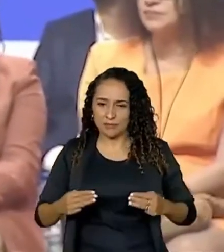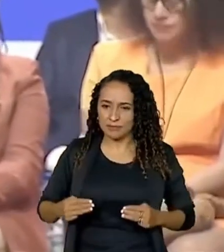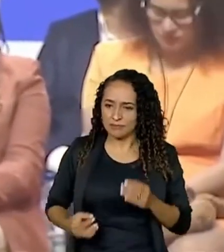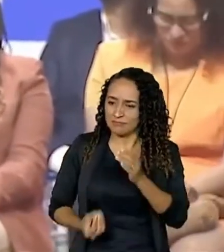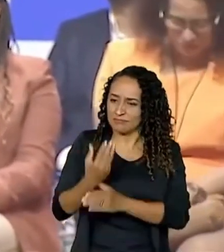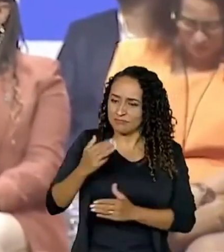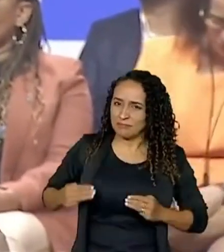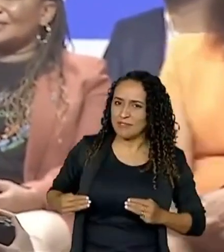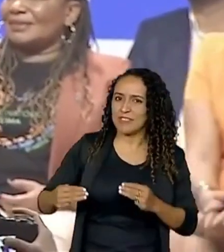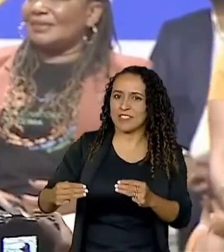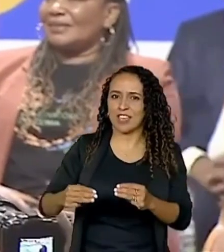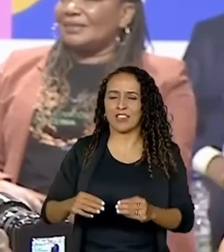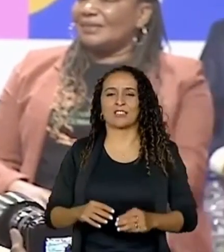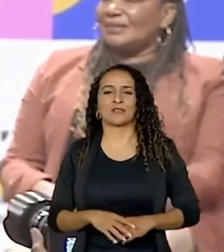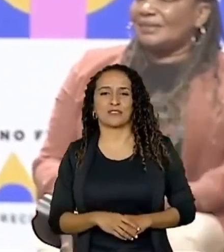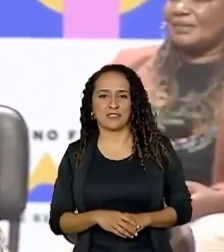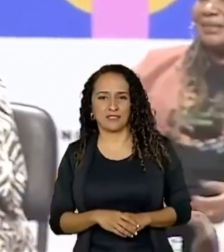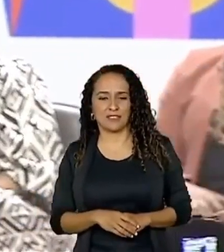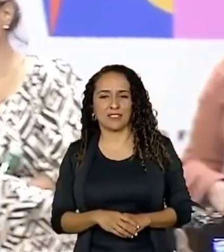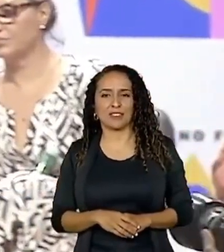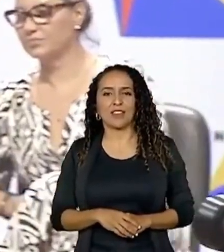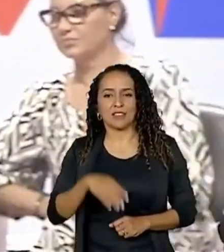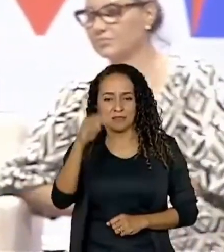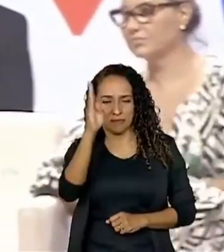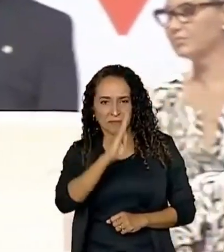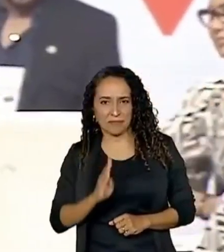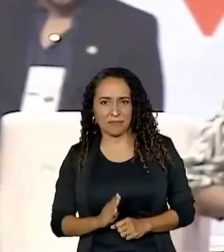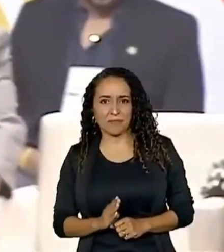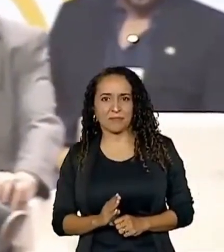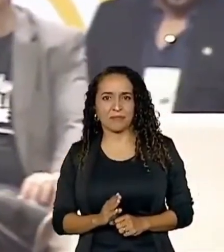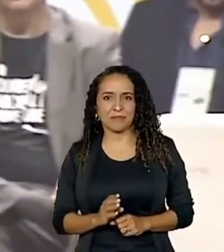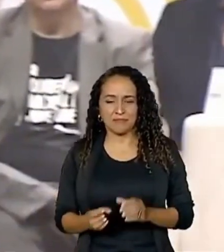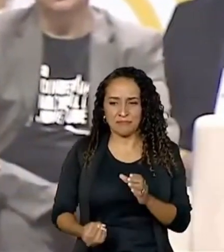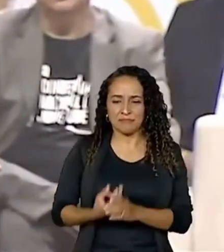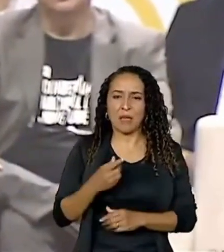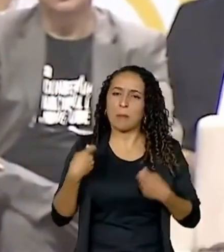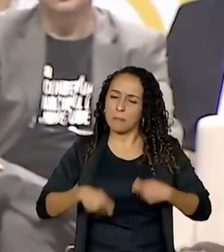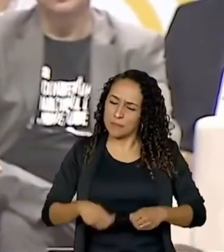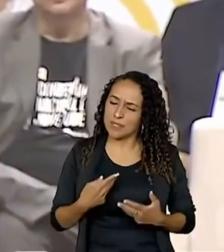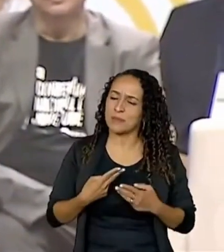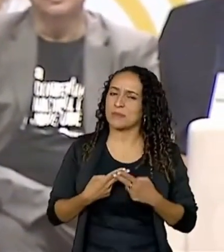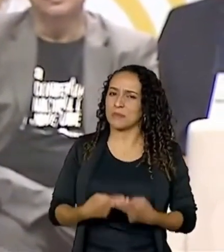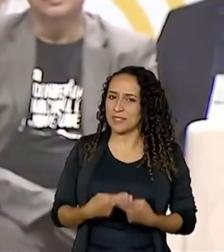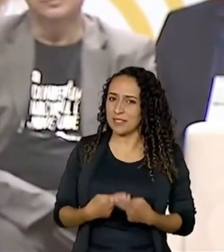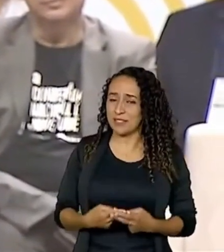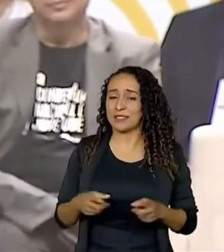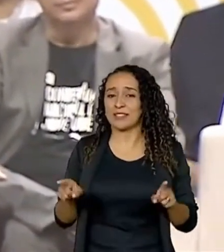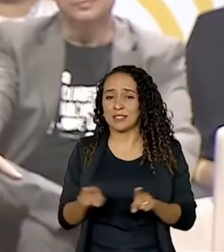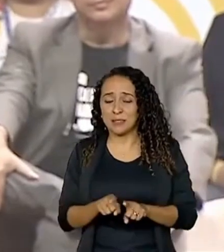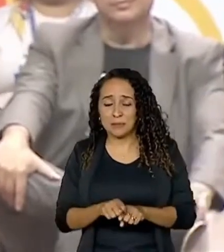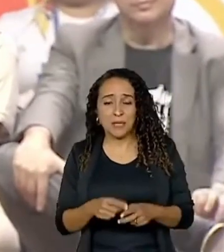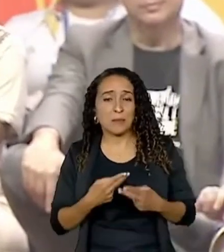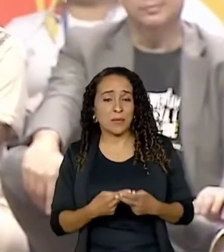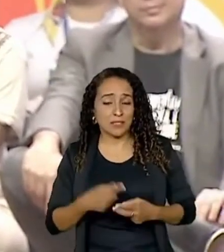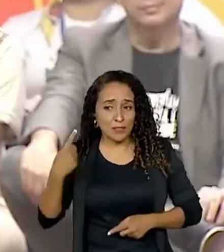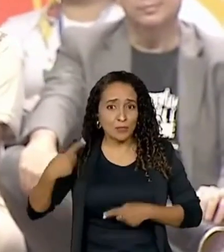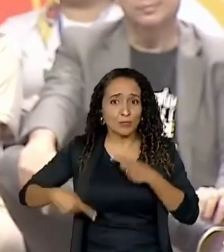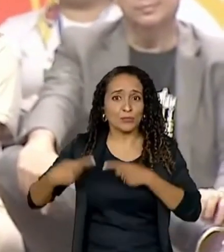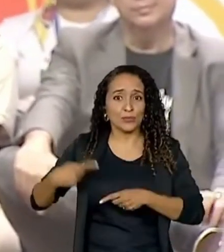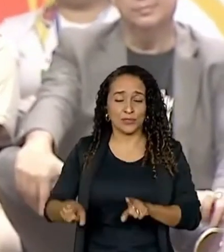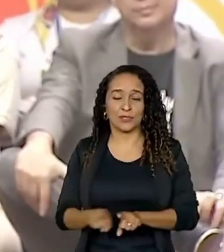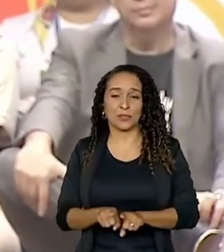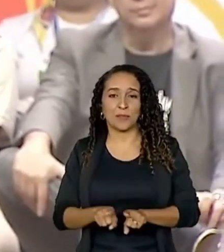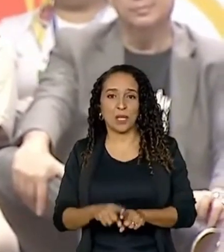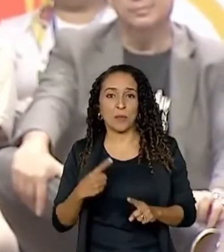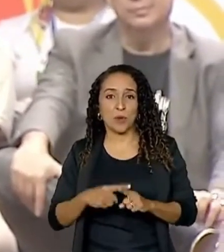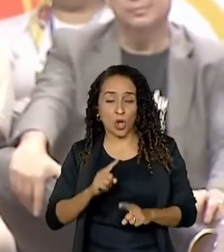nós criamos. Mas para criar esse país é preciso ter muita paciência e muita paciência política,